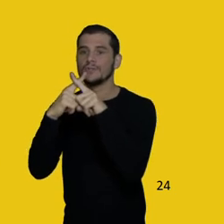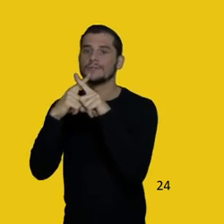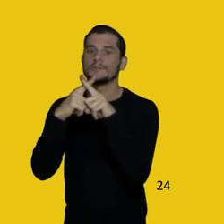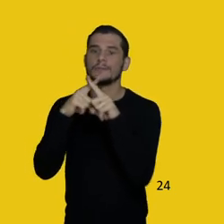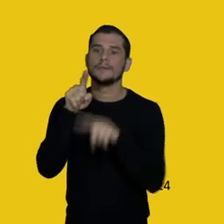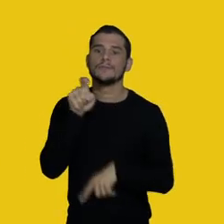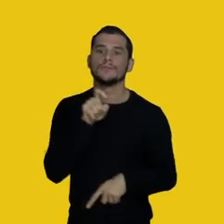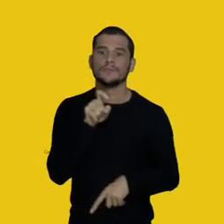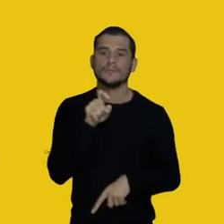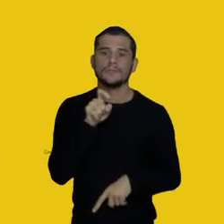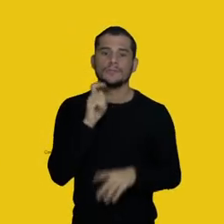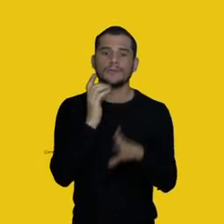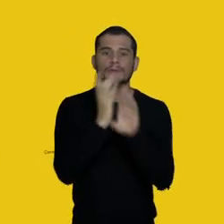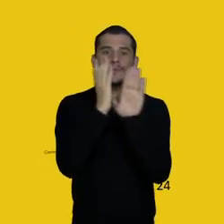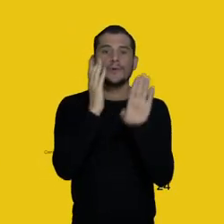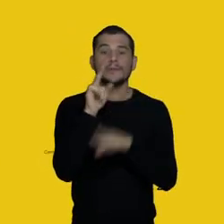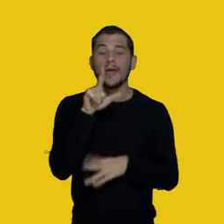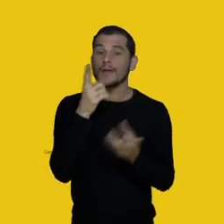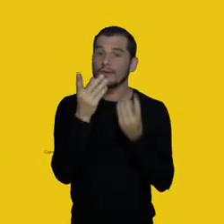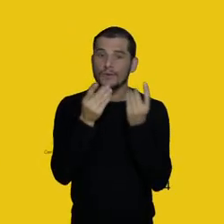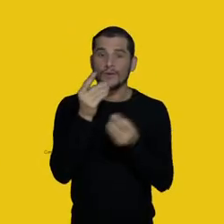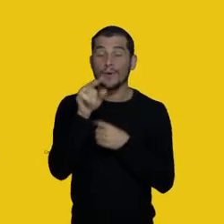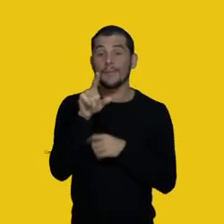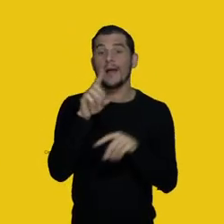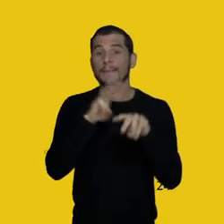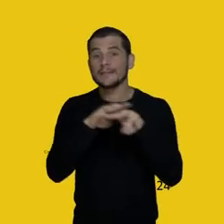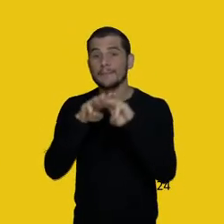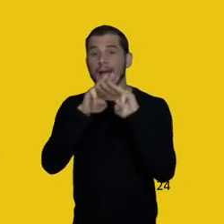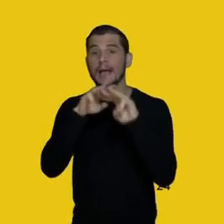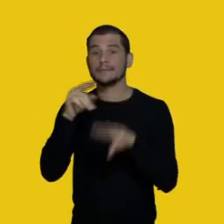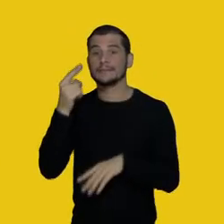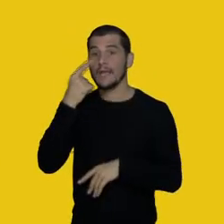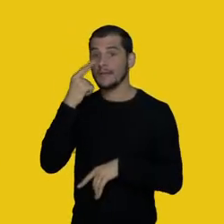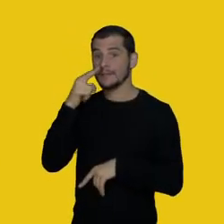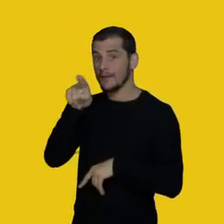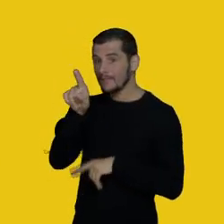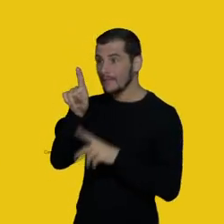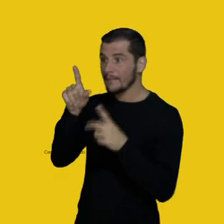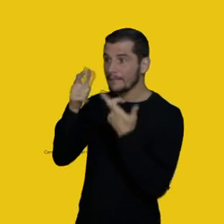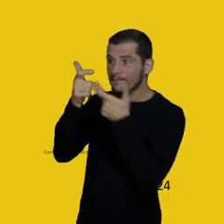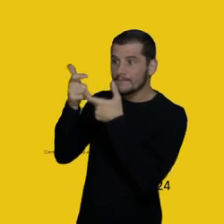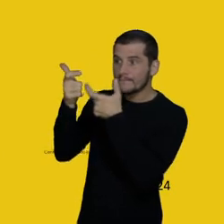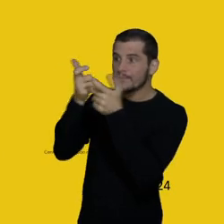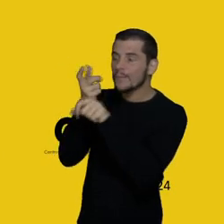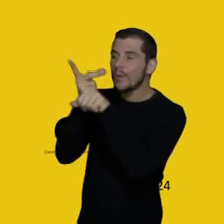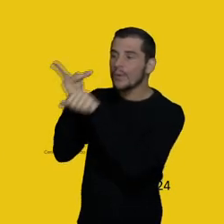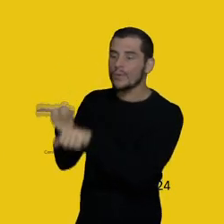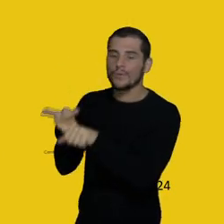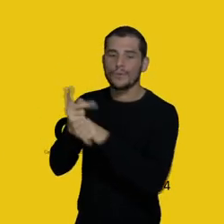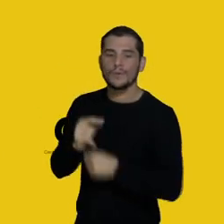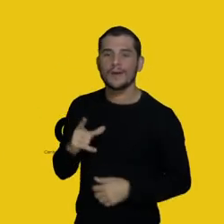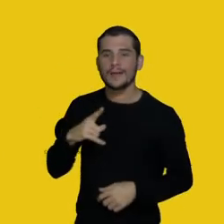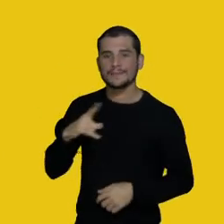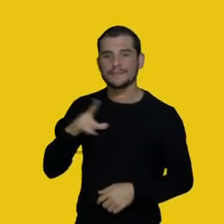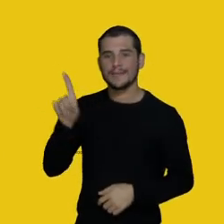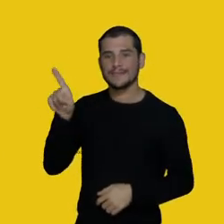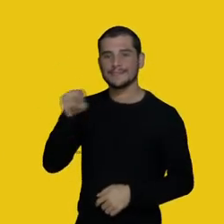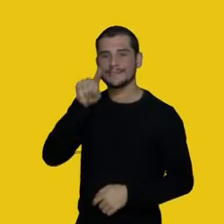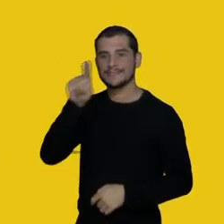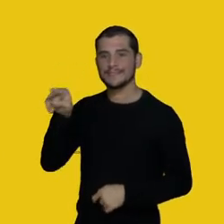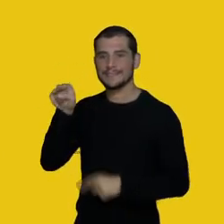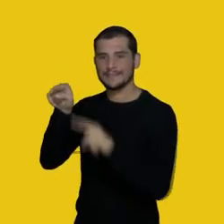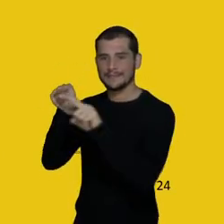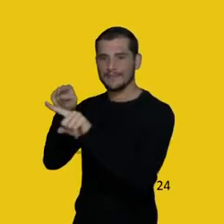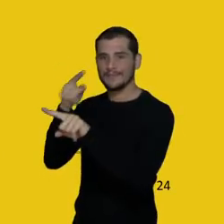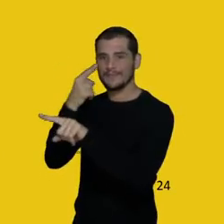né assim dividir todas as coisas né então ele tá certo né encontre o x ele encontrou o